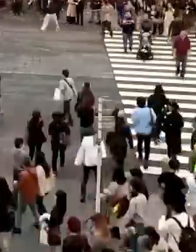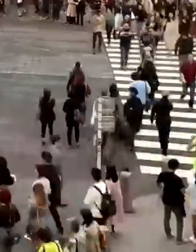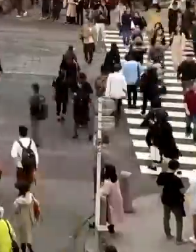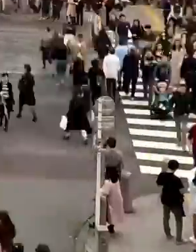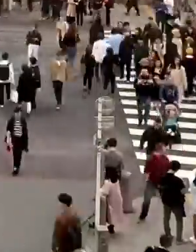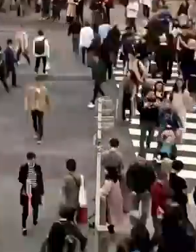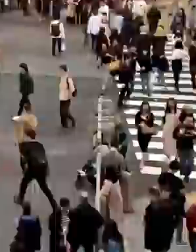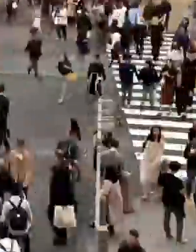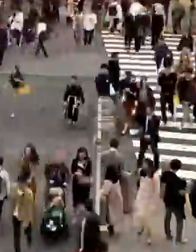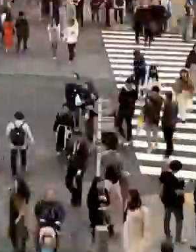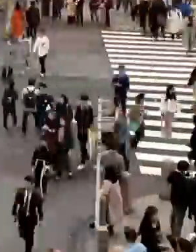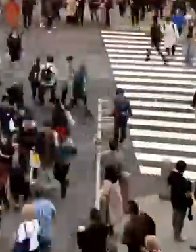Legendas Pedro Negri